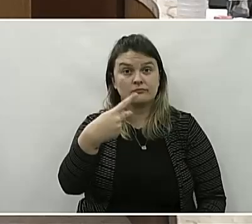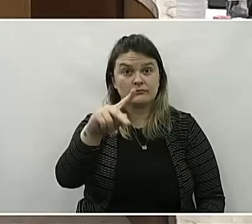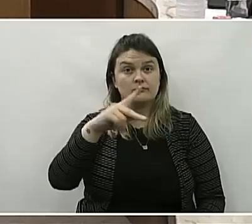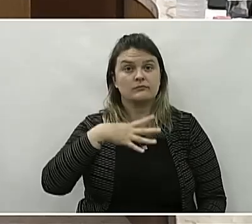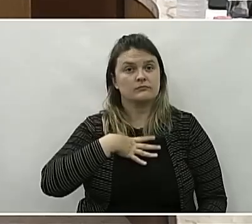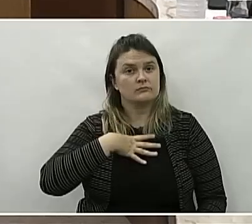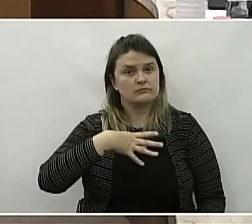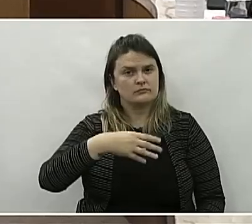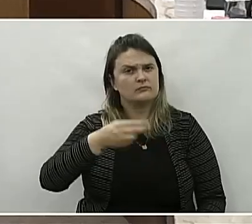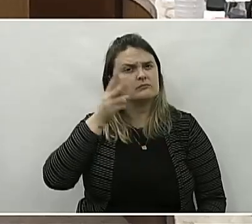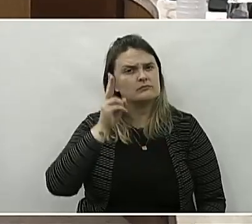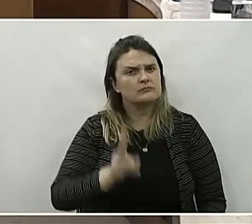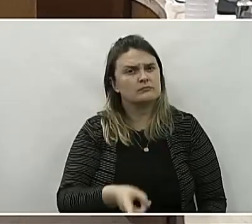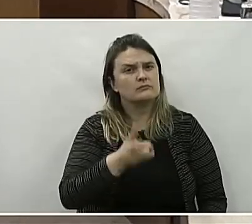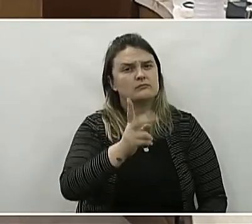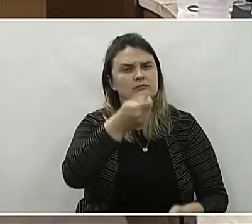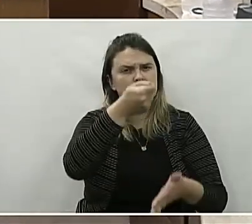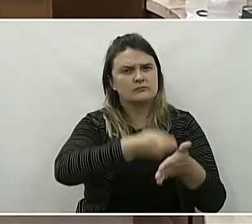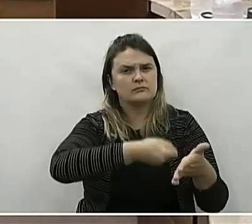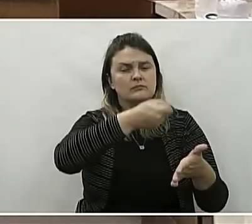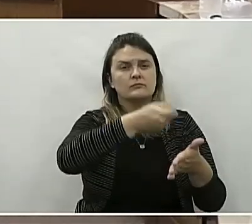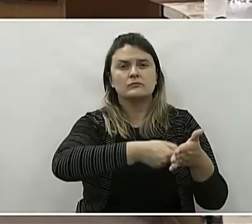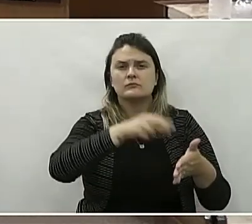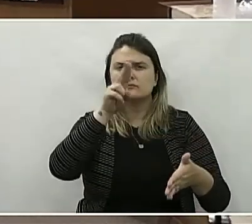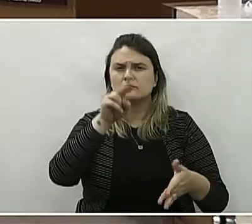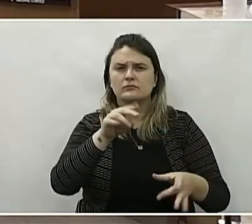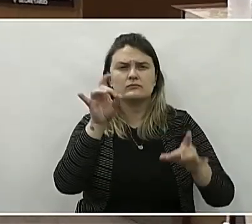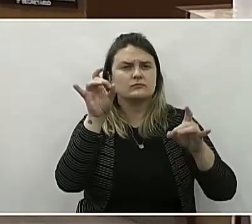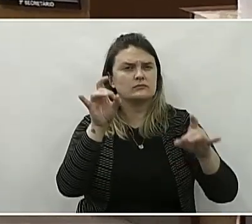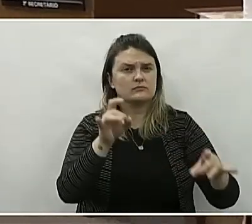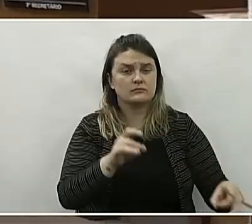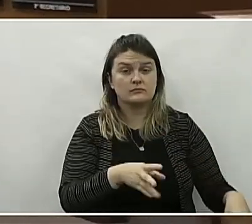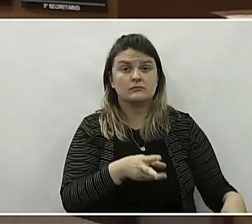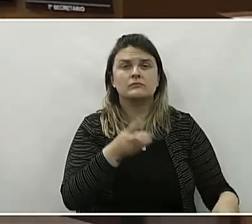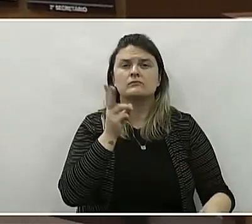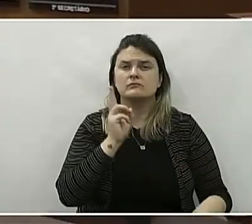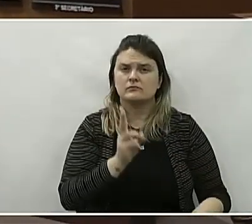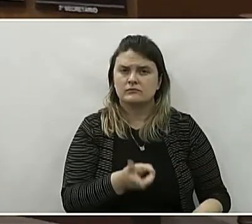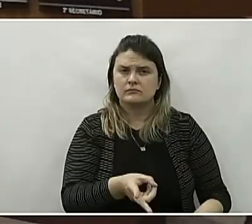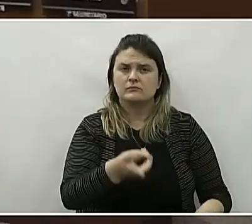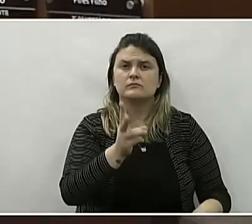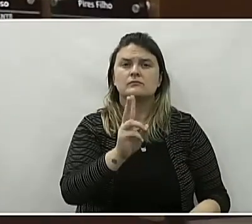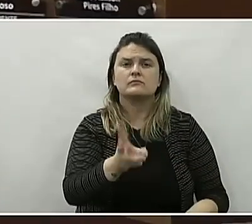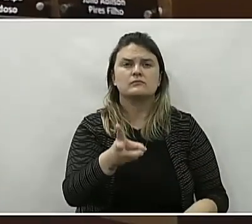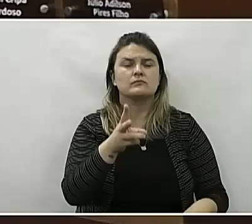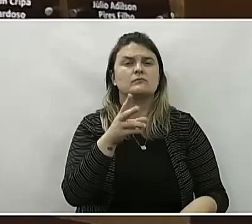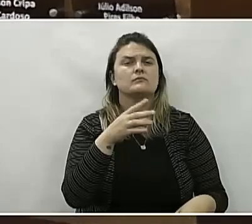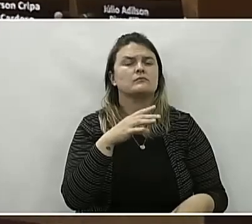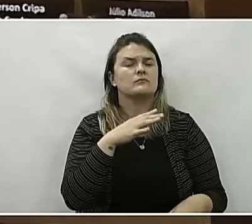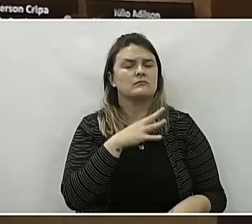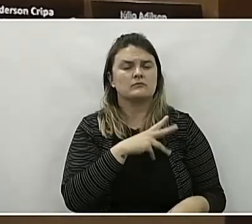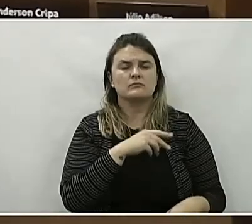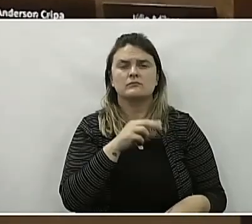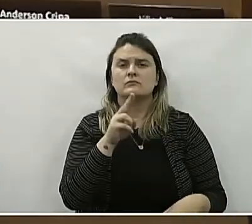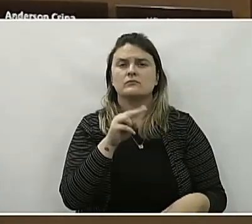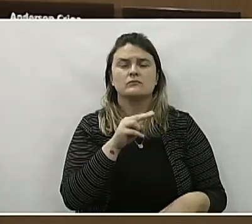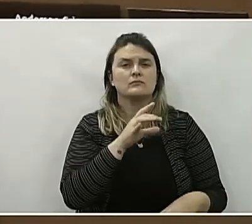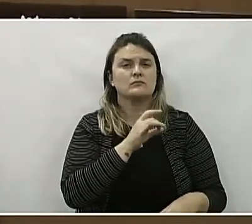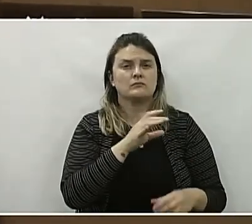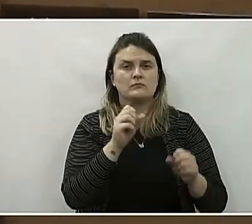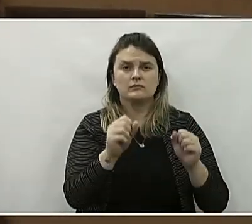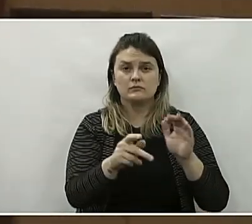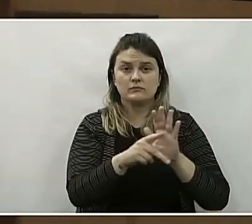forte, verás que o filho teu não foge à luta. Nem tem ninguém que adora a própria